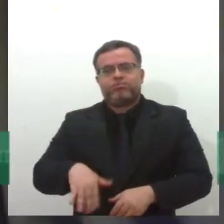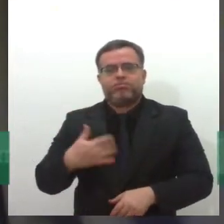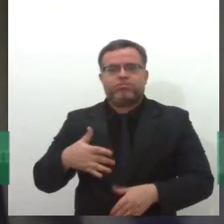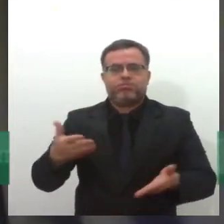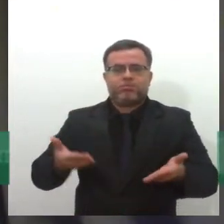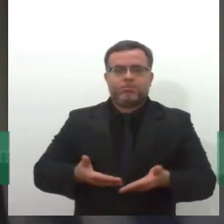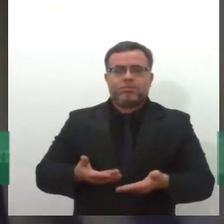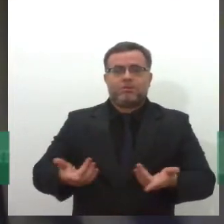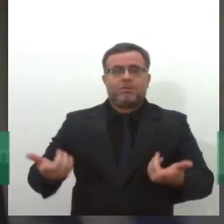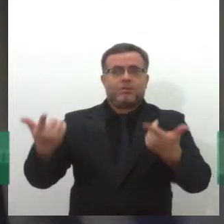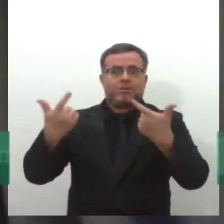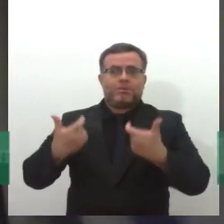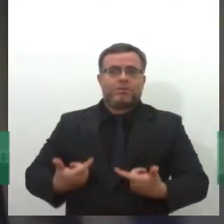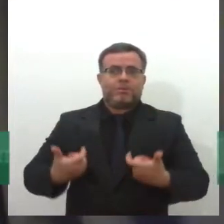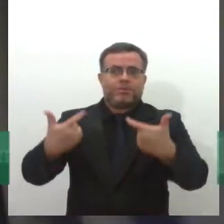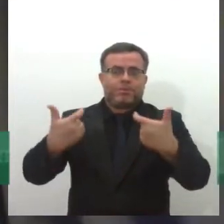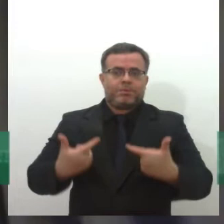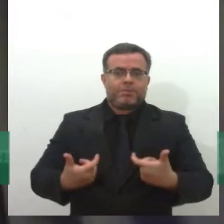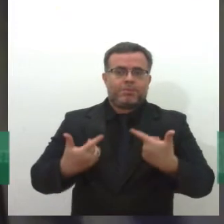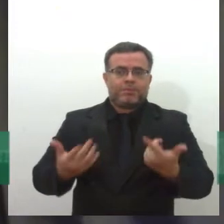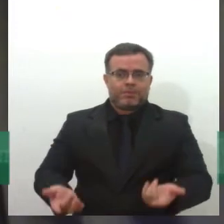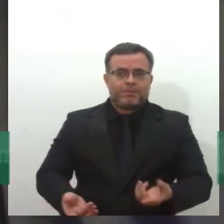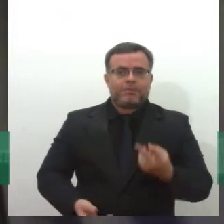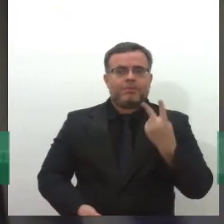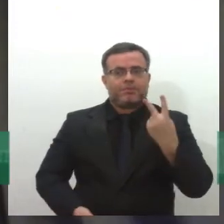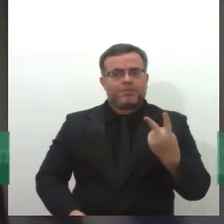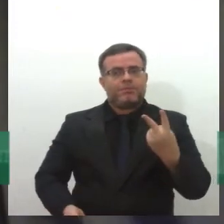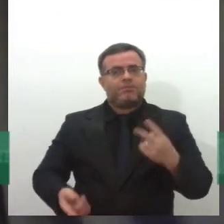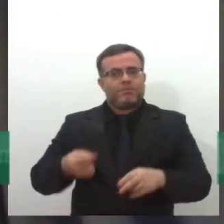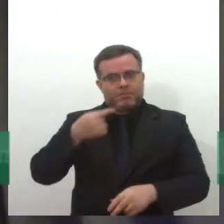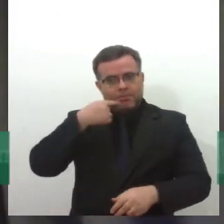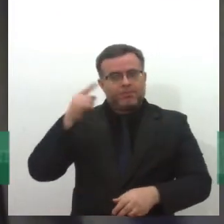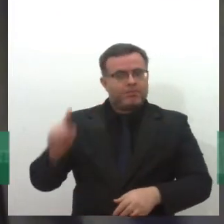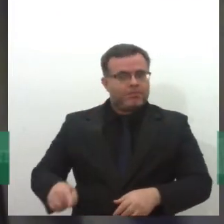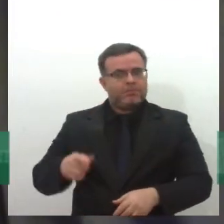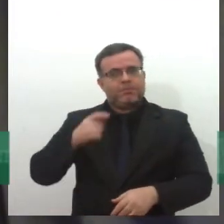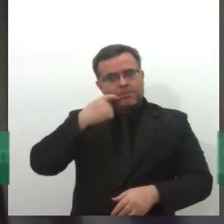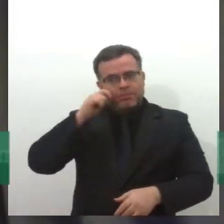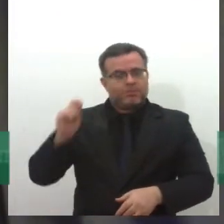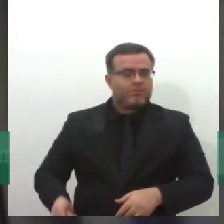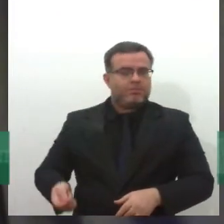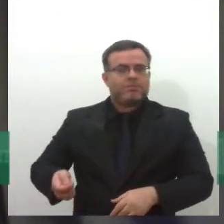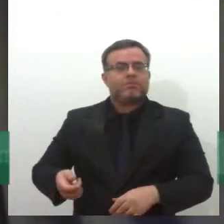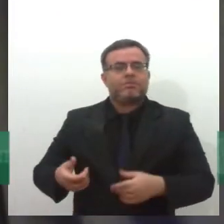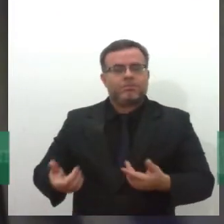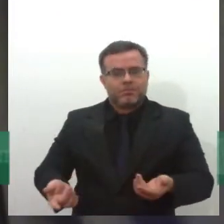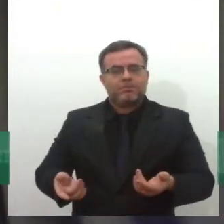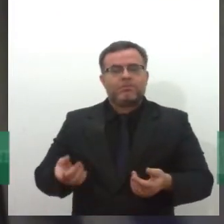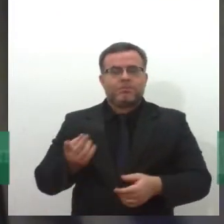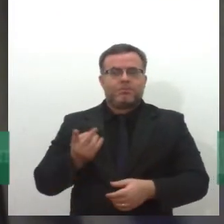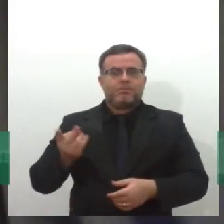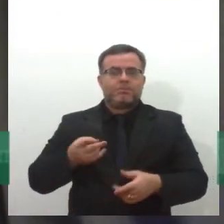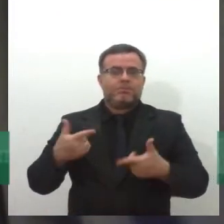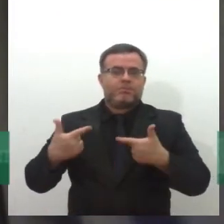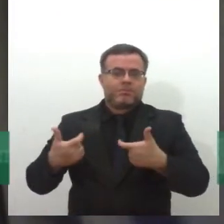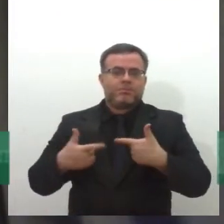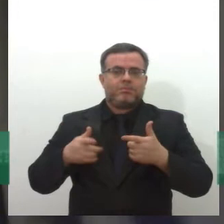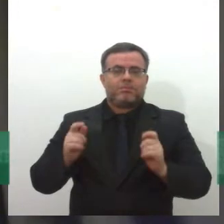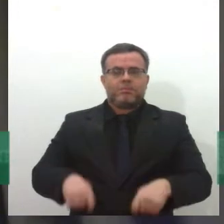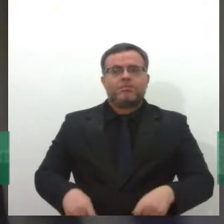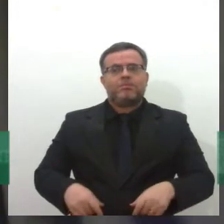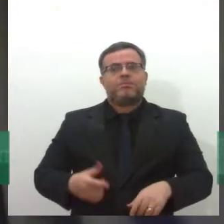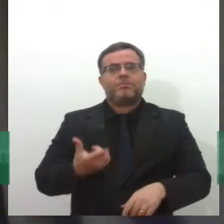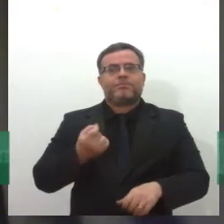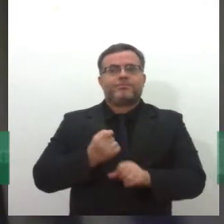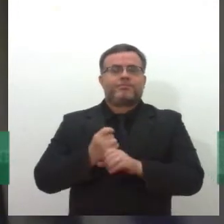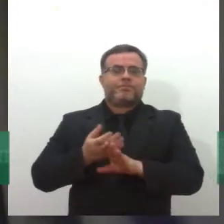guerra envolvendo grande produtor de petróleo. Então, o que preocupa é voltar a um regime que a gente abandonou há 20 anos